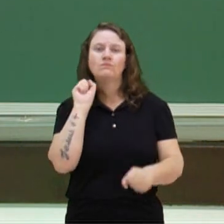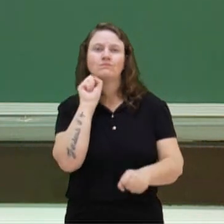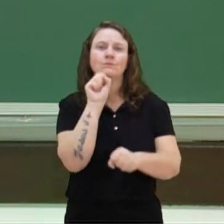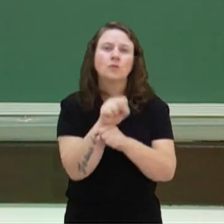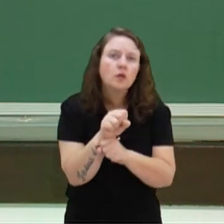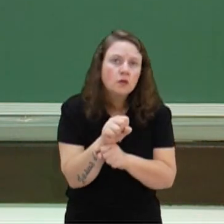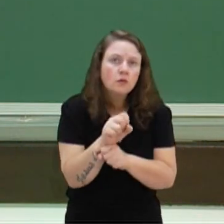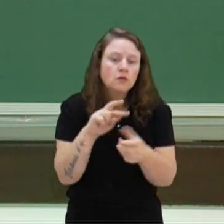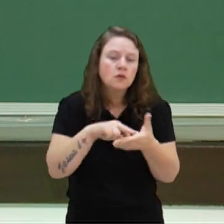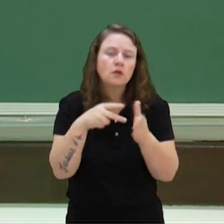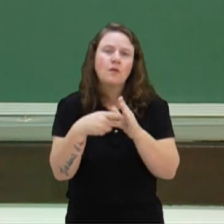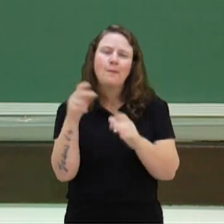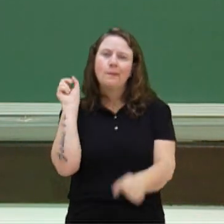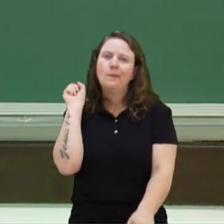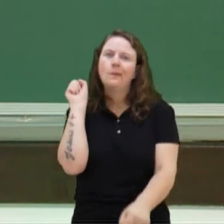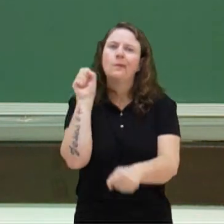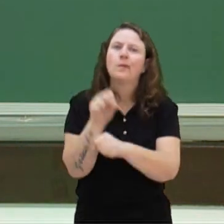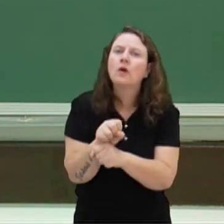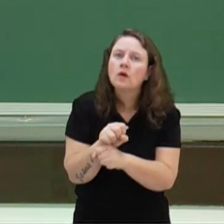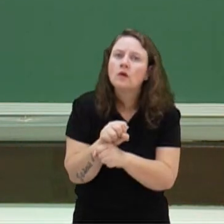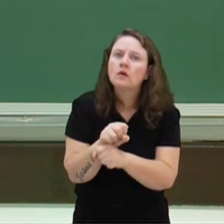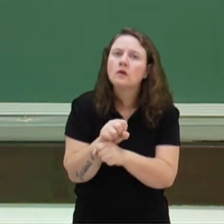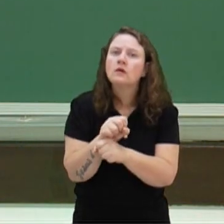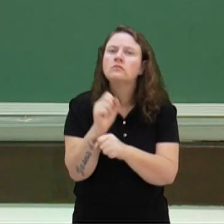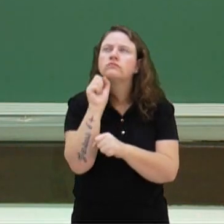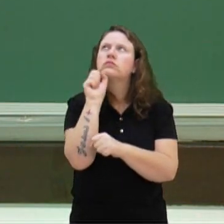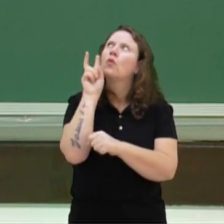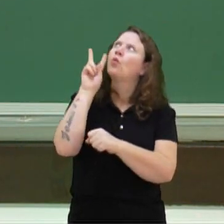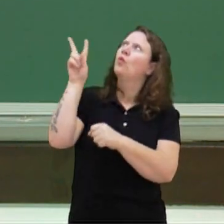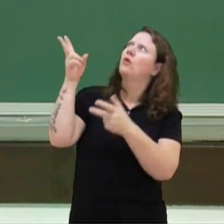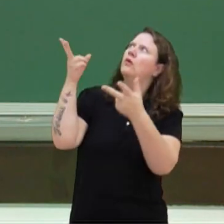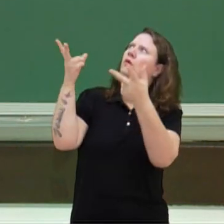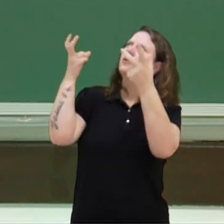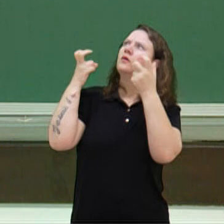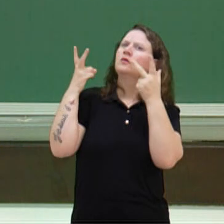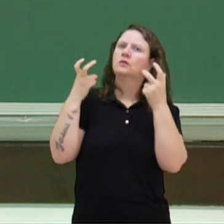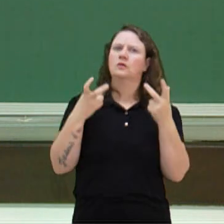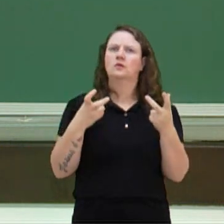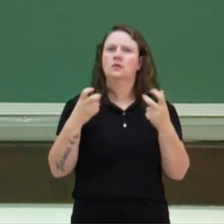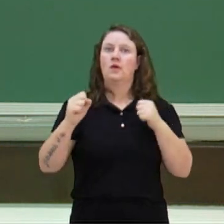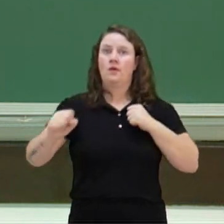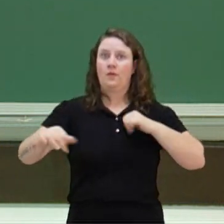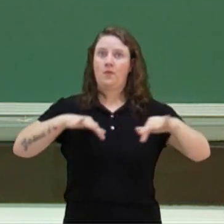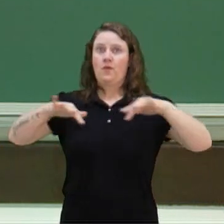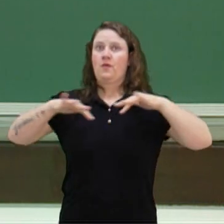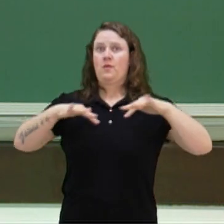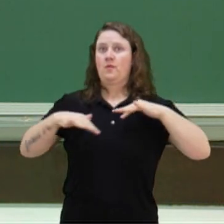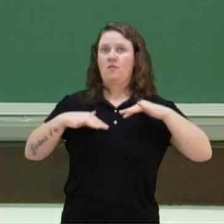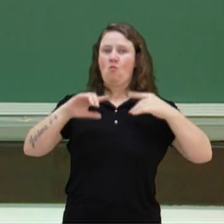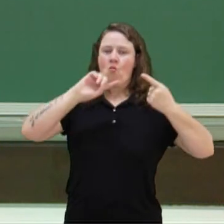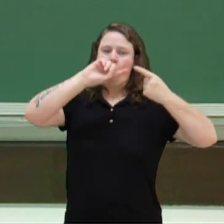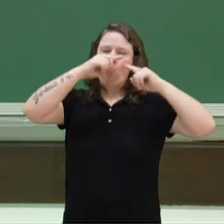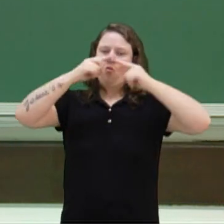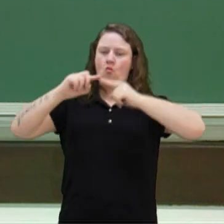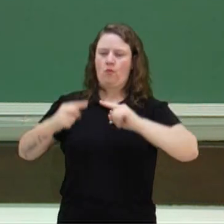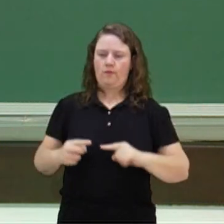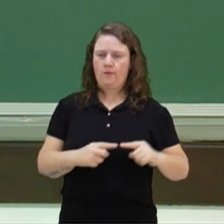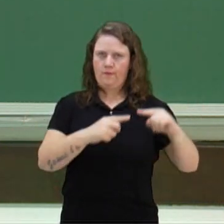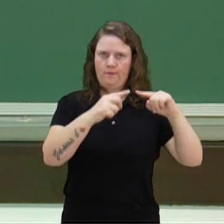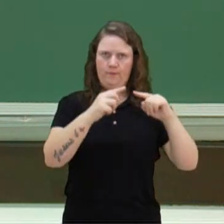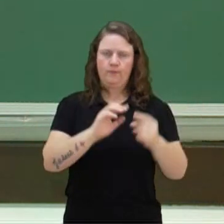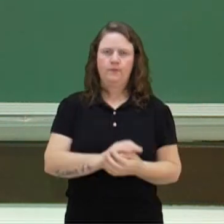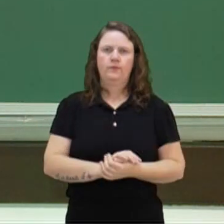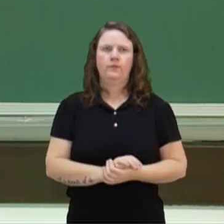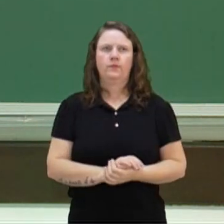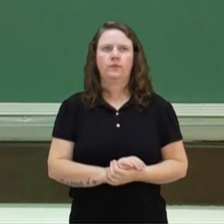estão parados, e quando eles forem para o mapa, eles vão adquirir ideia de movimento, um ligando ao outro. Tudo